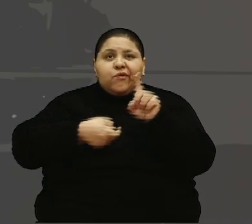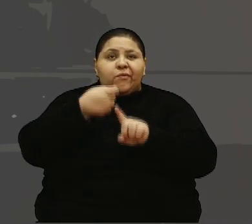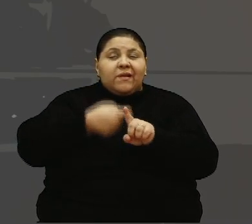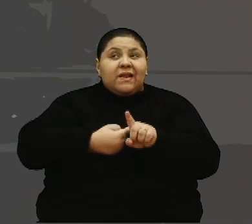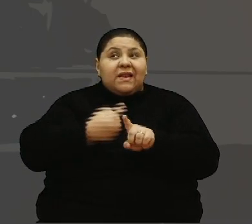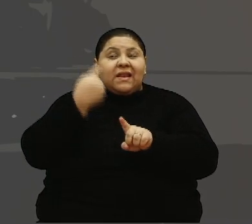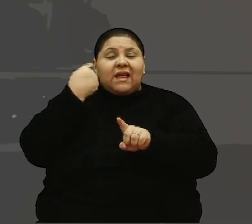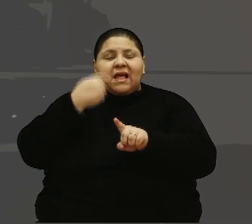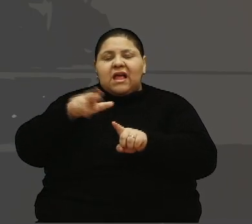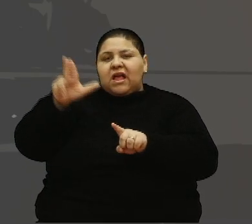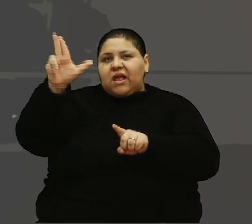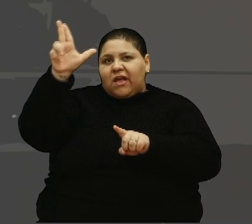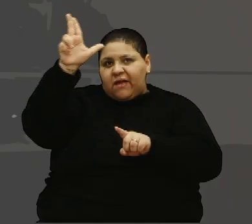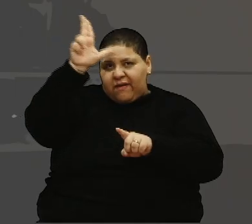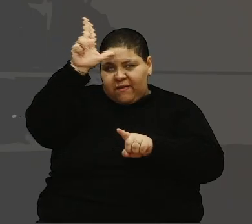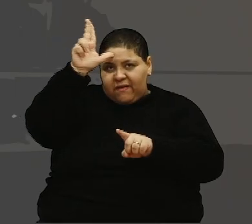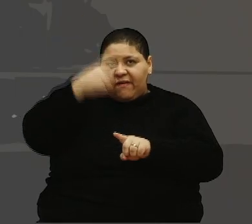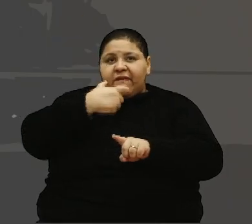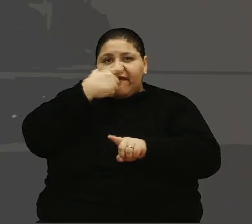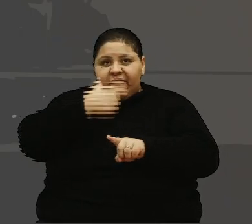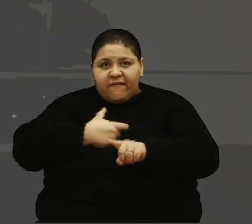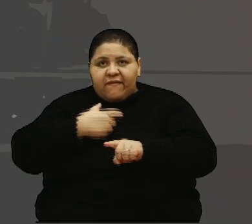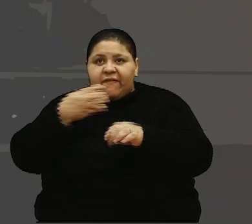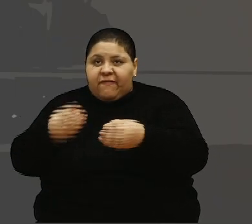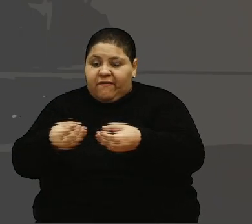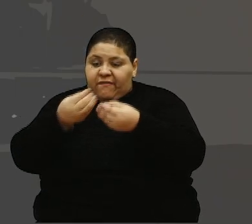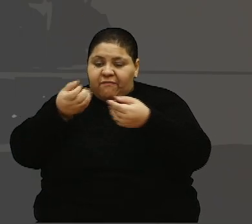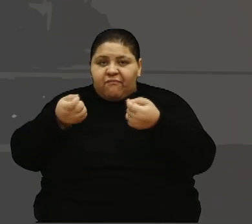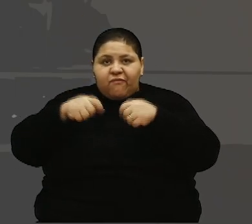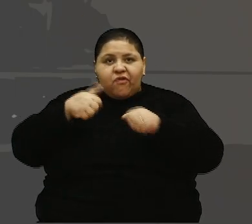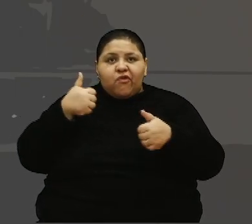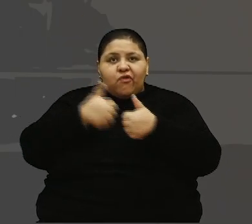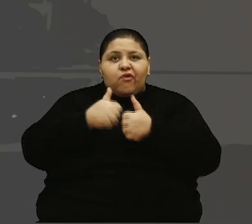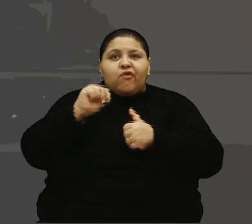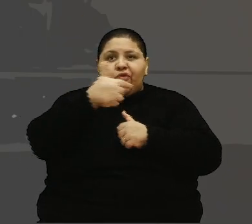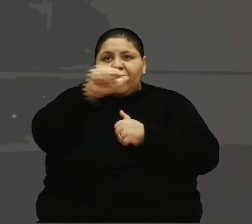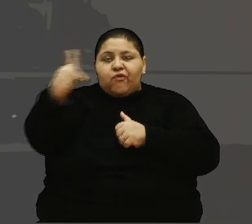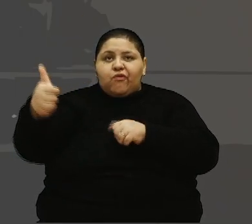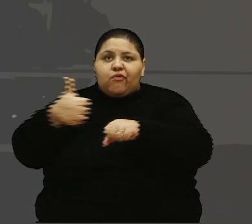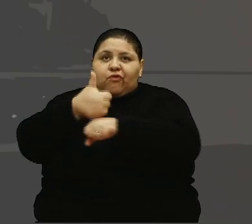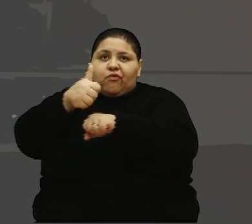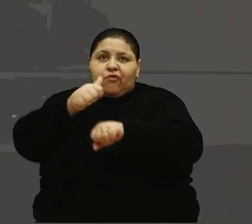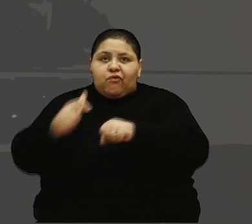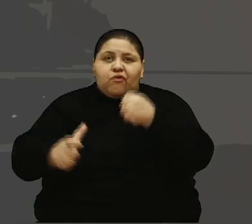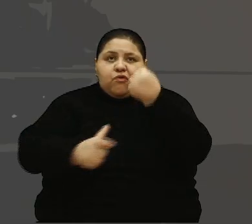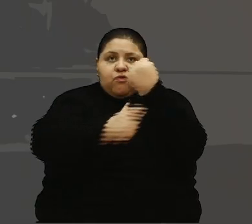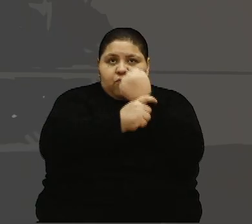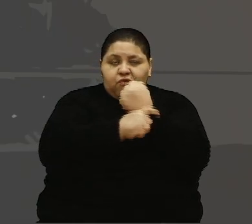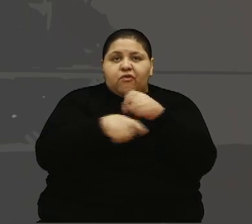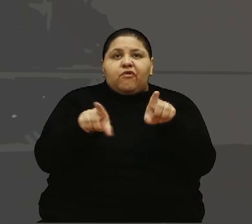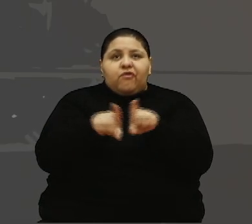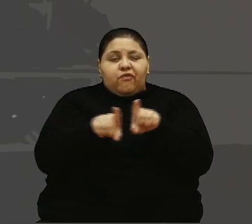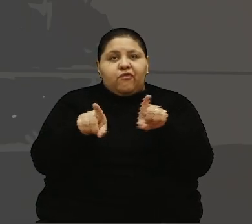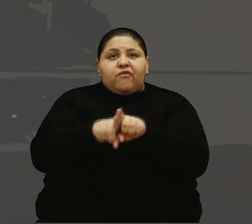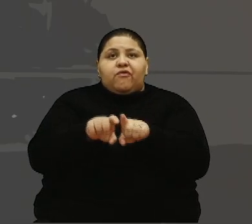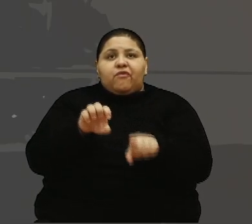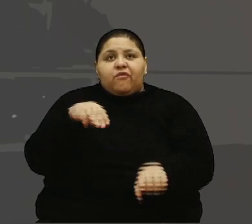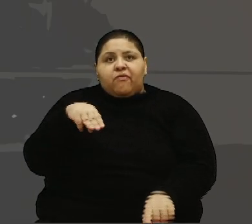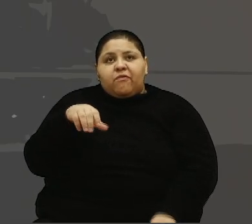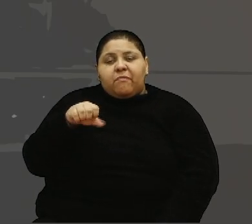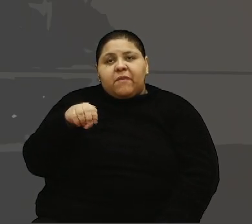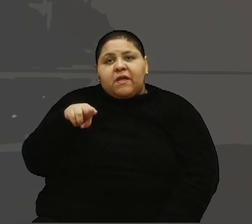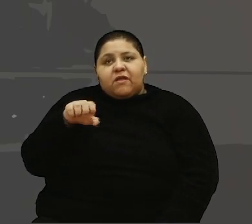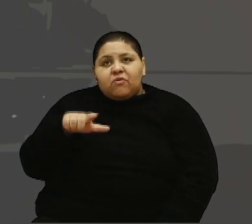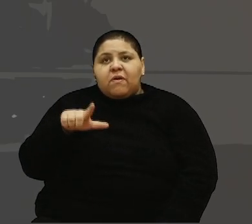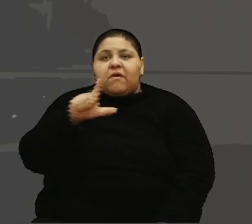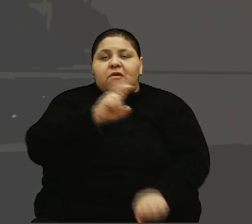Hamburgo, Tenente Cristiano Becker, recebendo essa capacitação junto com outros agentes de segurança pública, inclusive o Emanuel da nossa Guarda